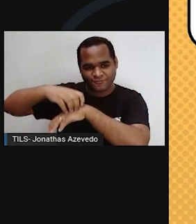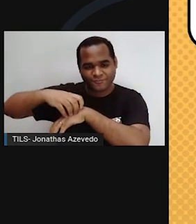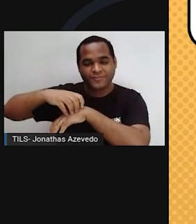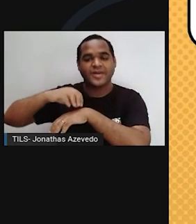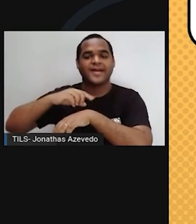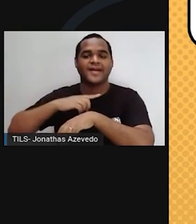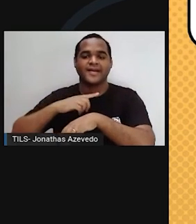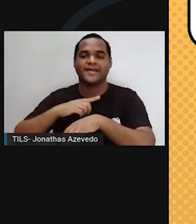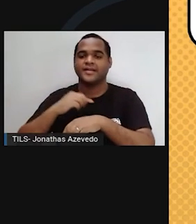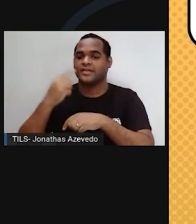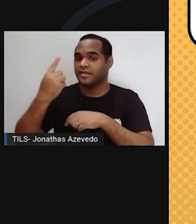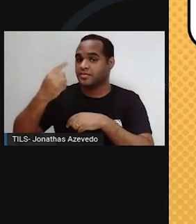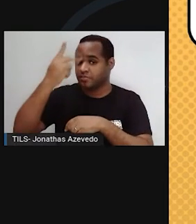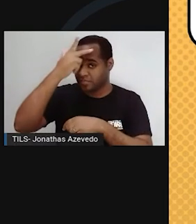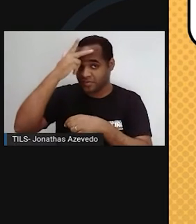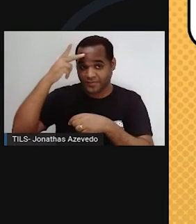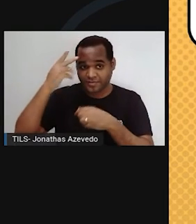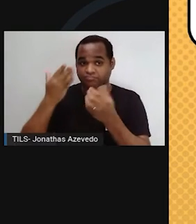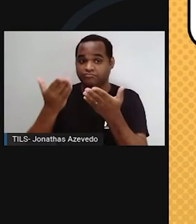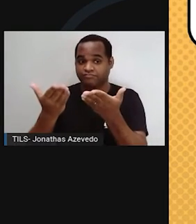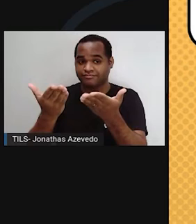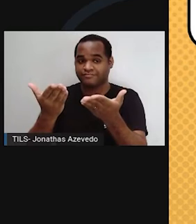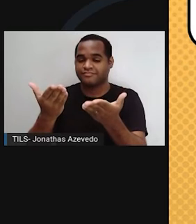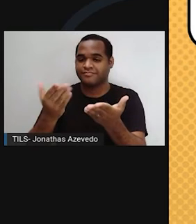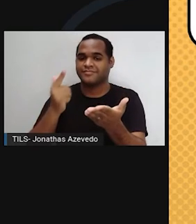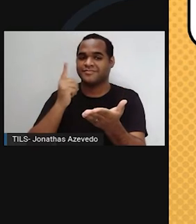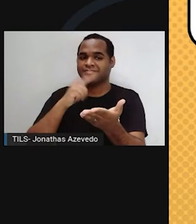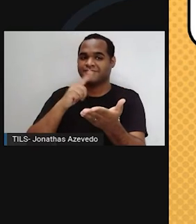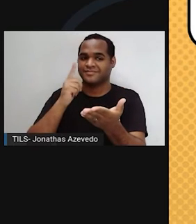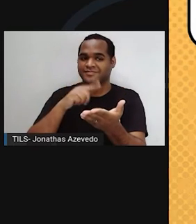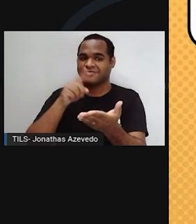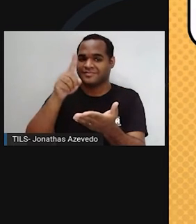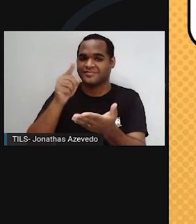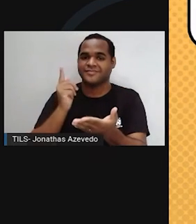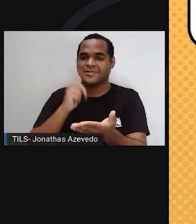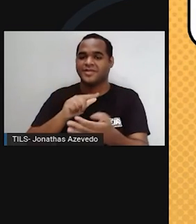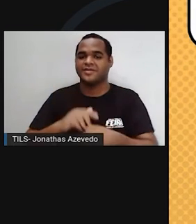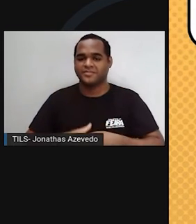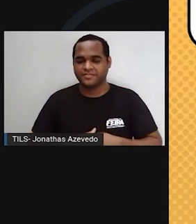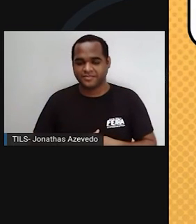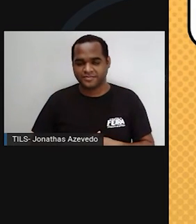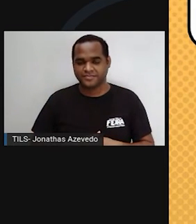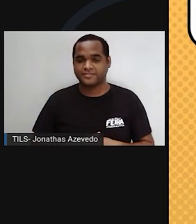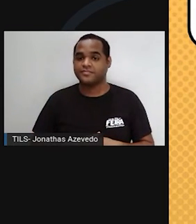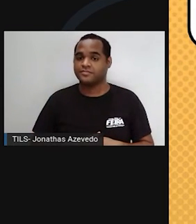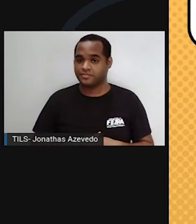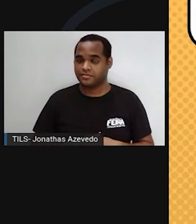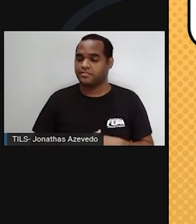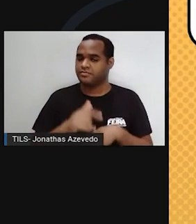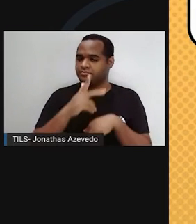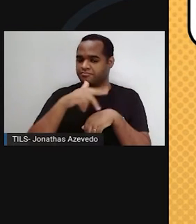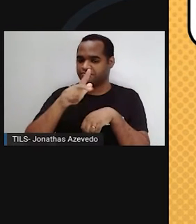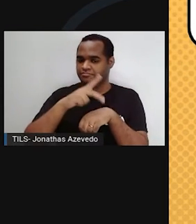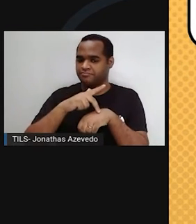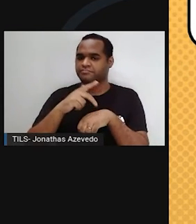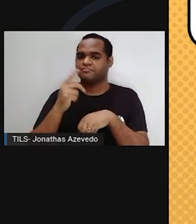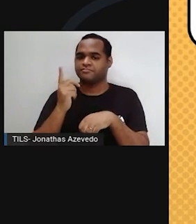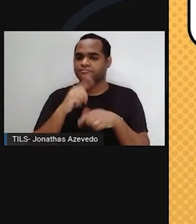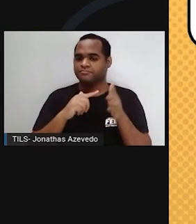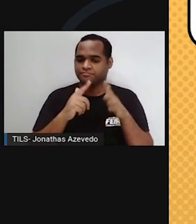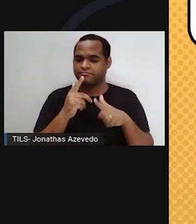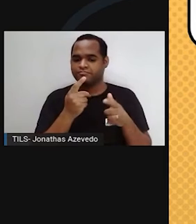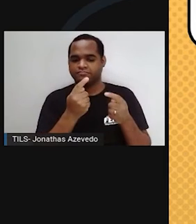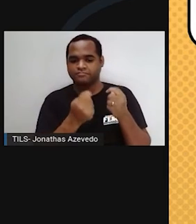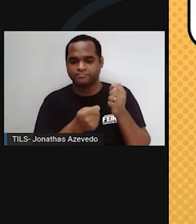a primeira pessoa a pisar em nosso satélite natural. Os países estão mais colaborativos